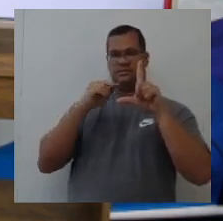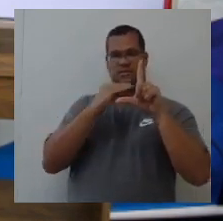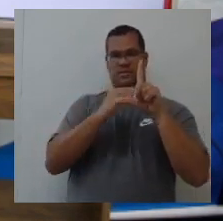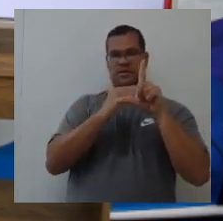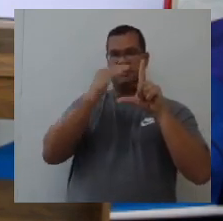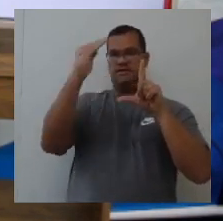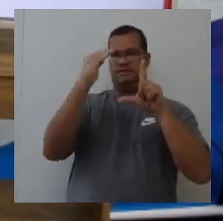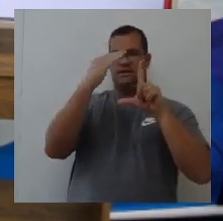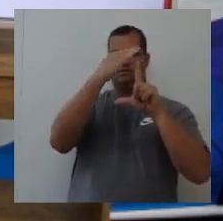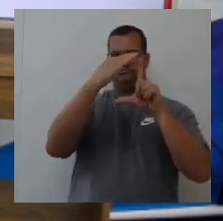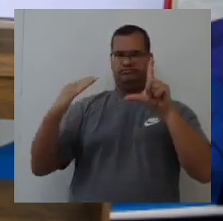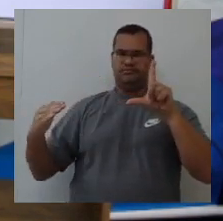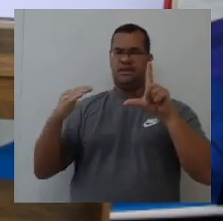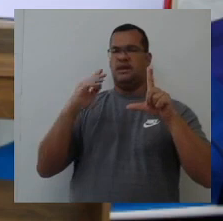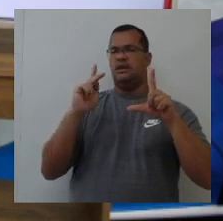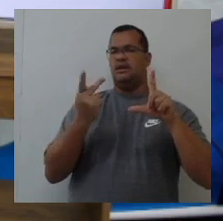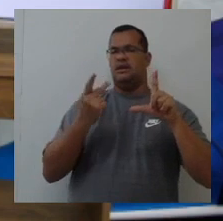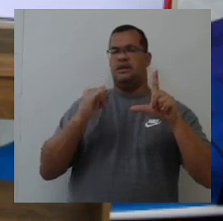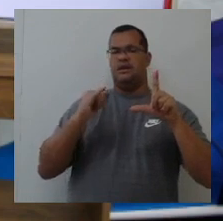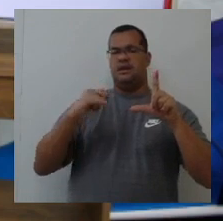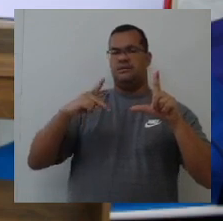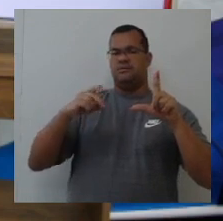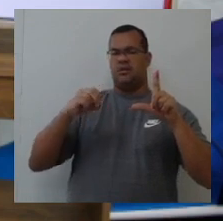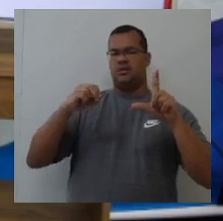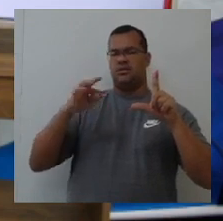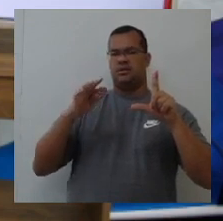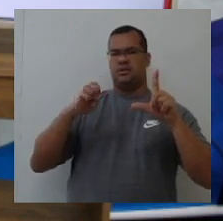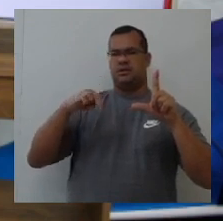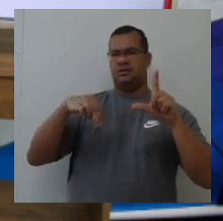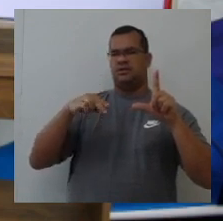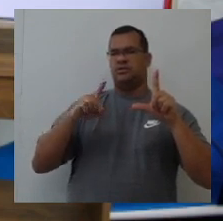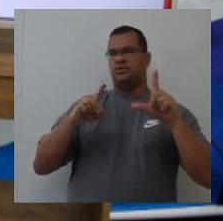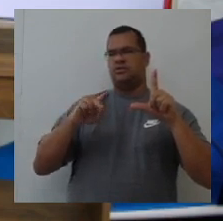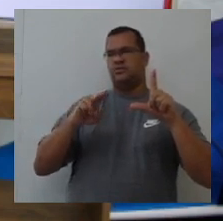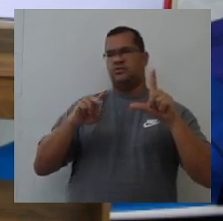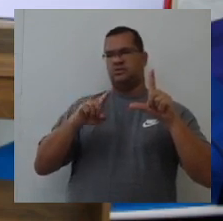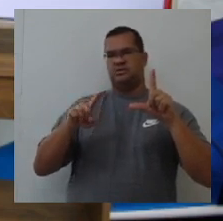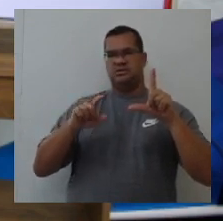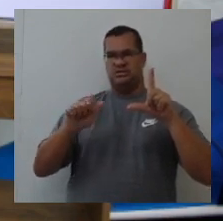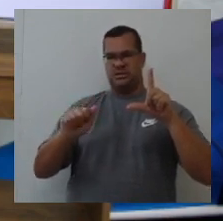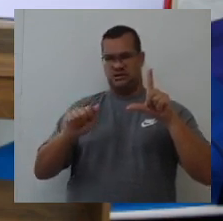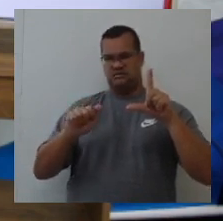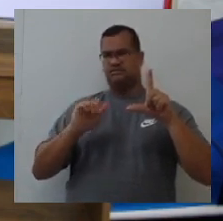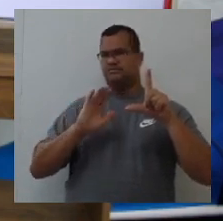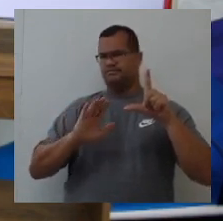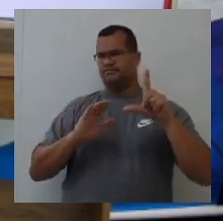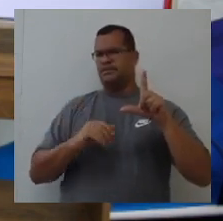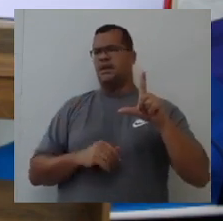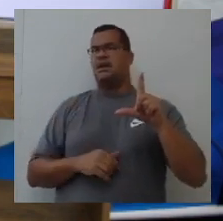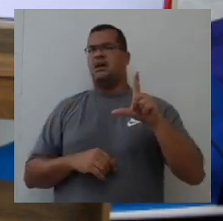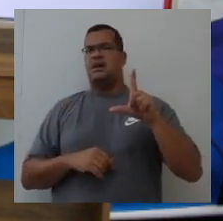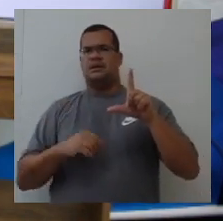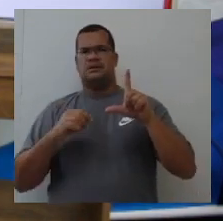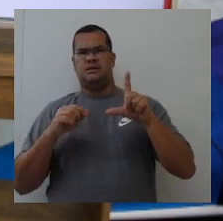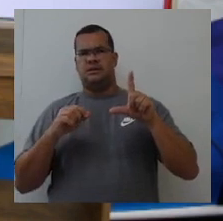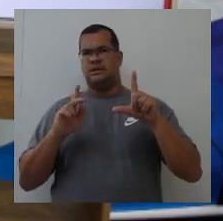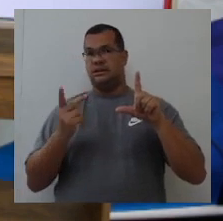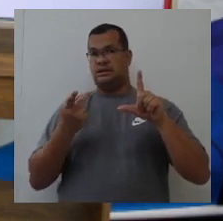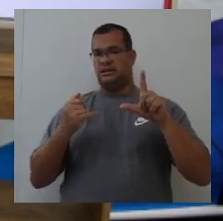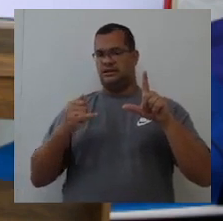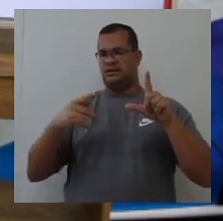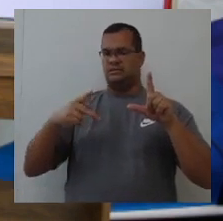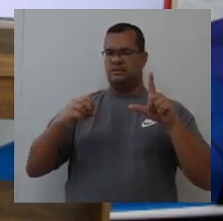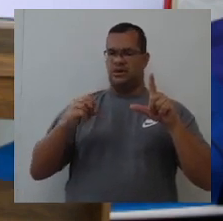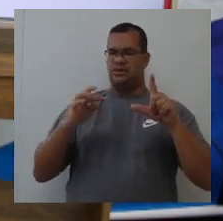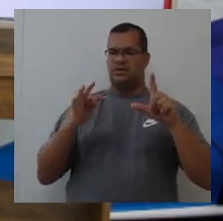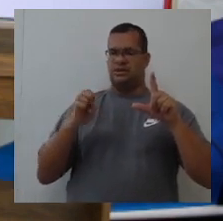hipotenusa. Essa medida A aqui eu vou chamar de hipotenusa. Da mesma forma que eu tenho no triângulo retângulo duas